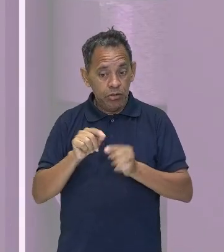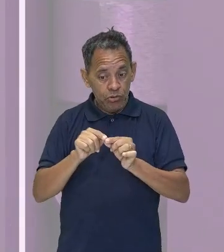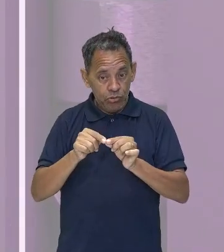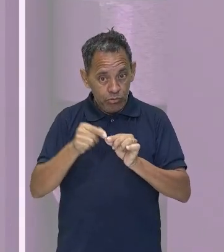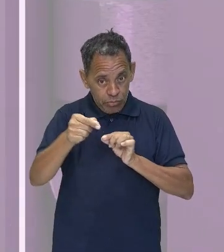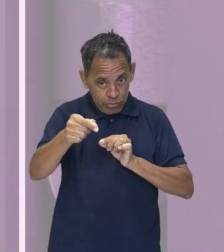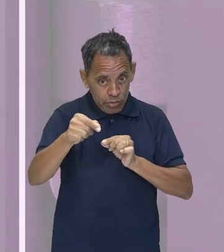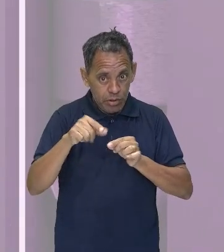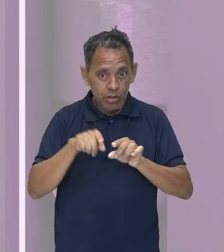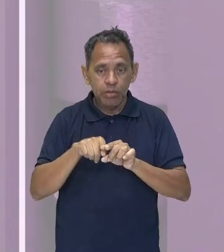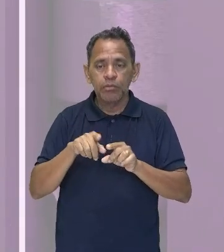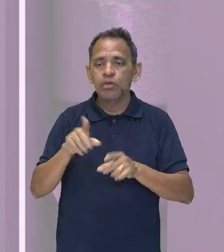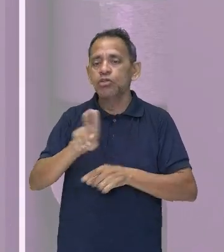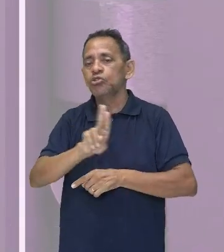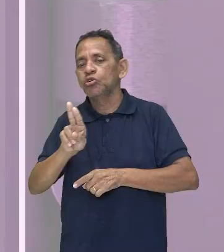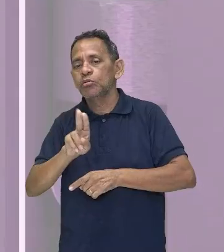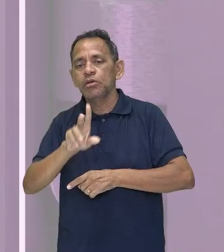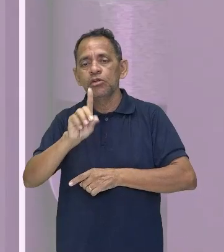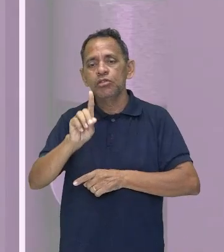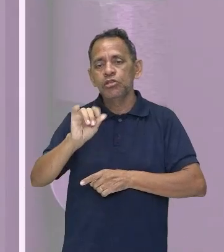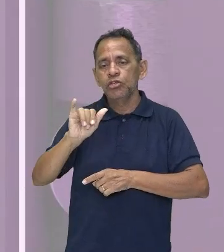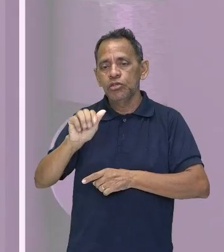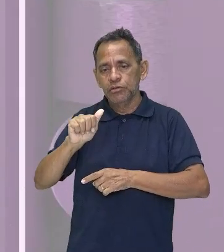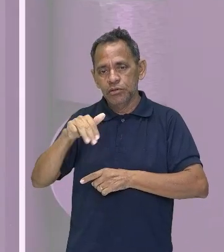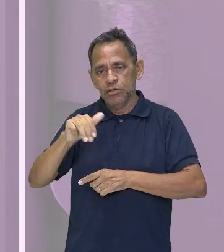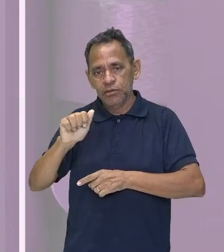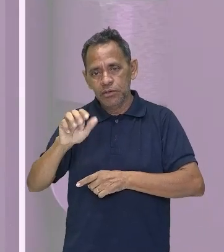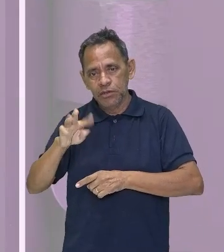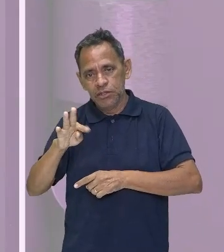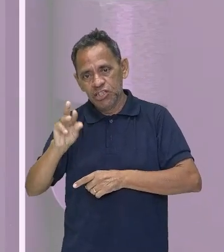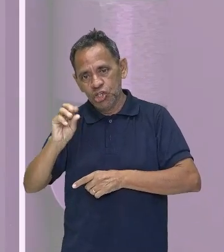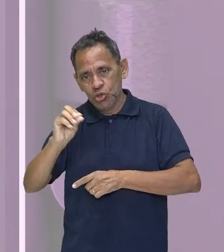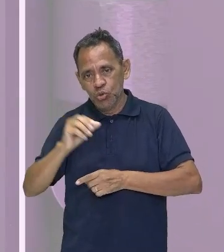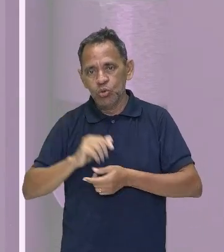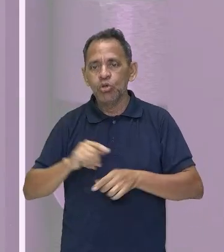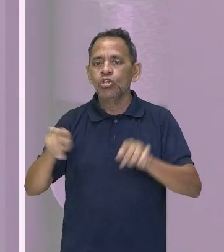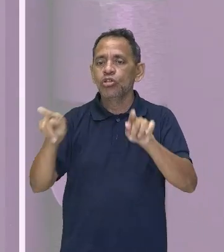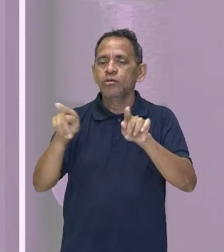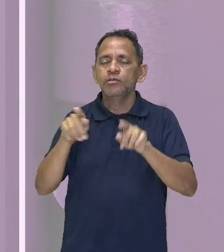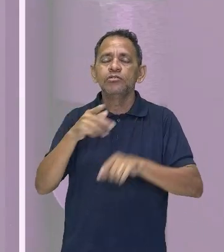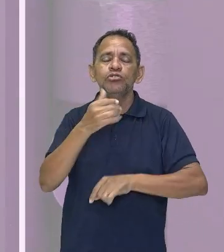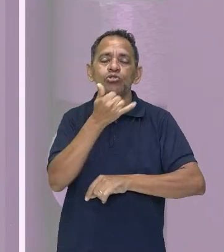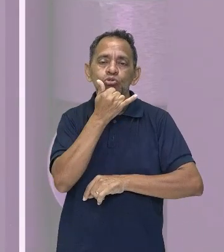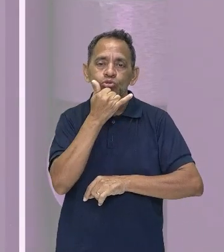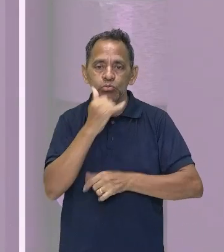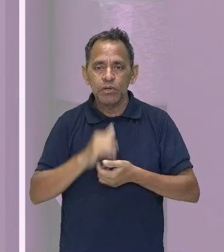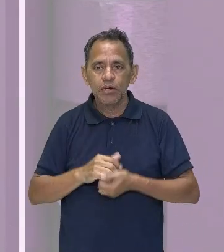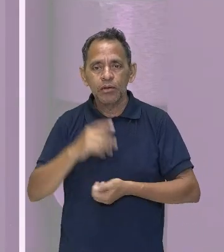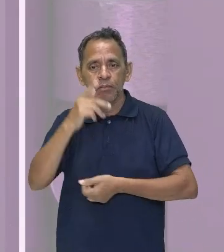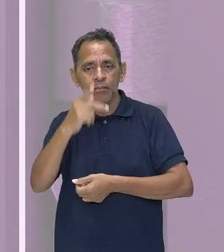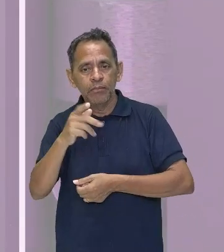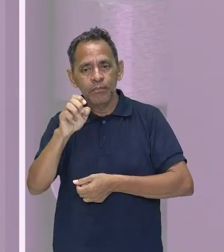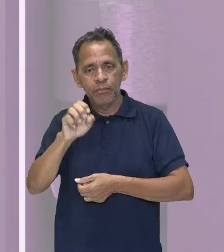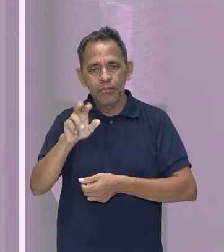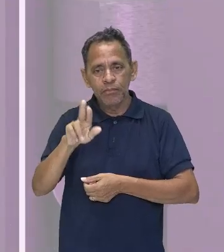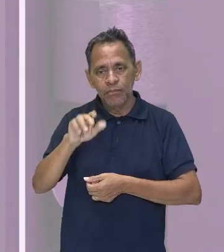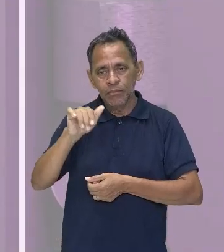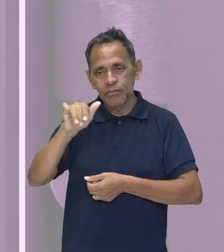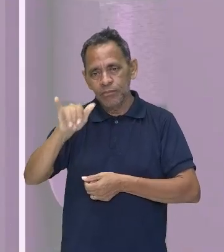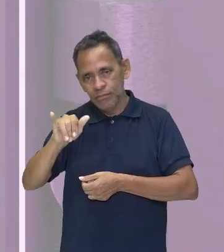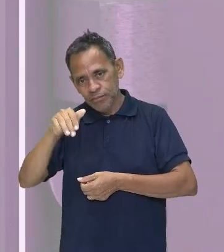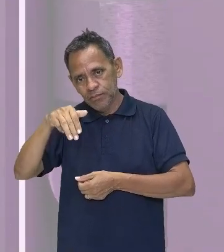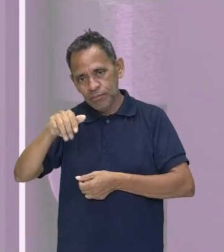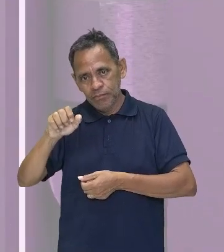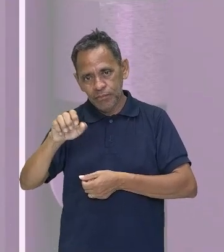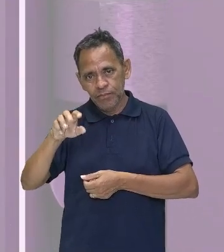chamado de diâmetro, tá? Também é chamado de perímetro, perdão. O comprimento de uma circunferência também é